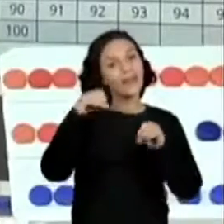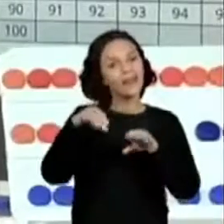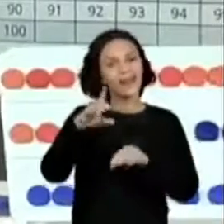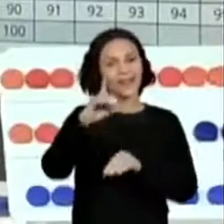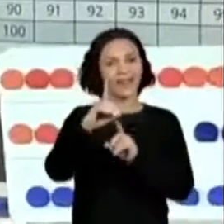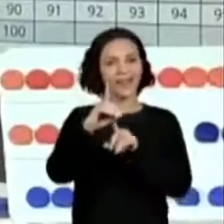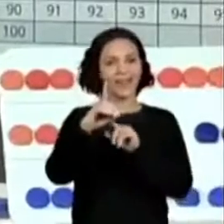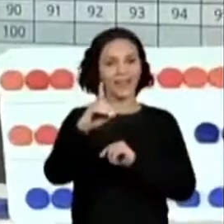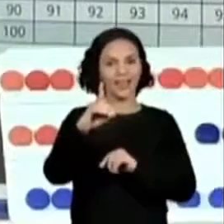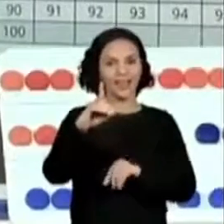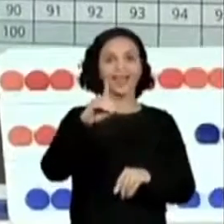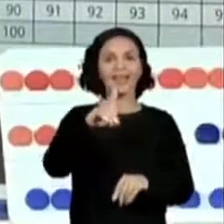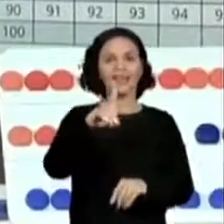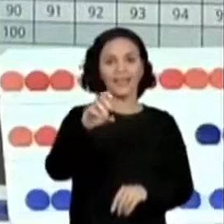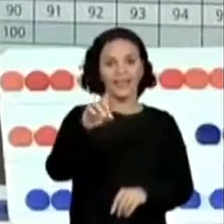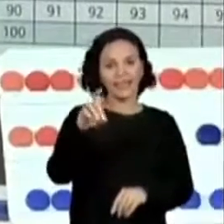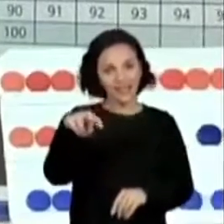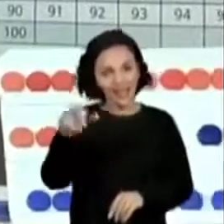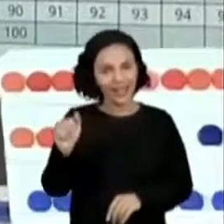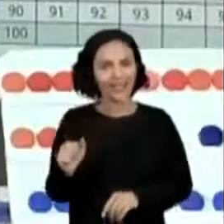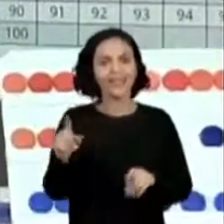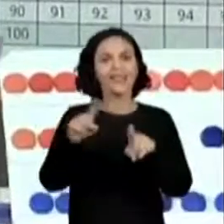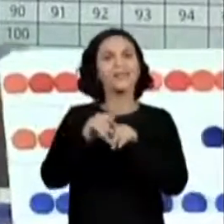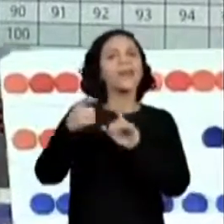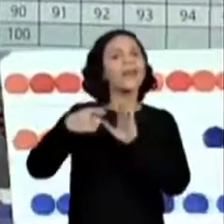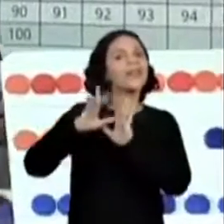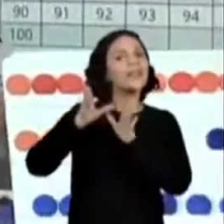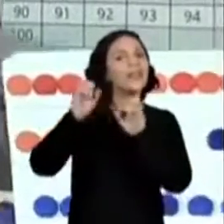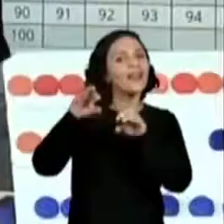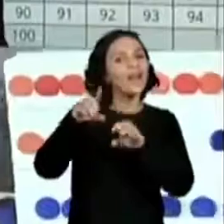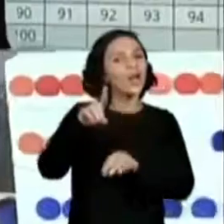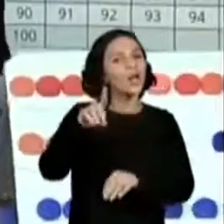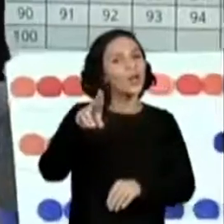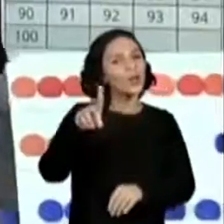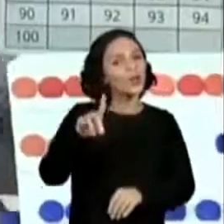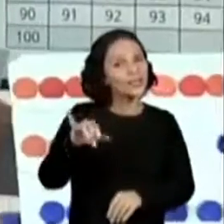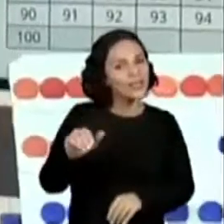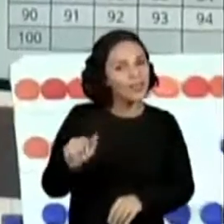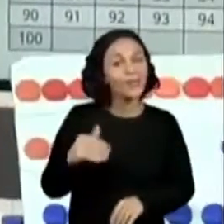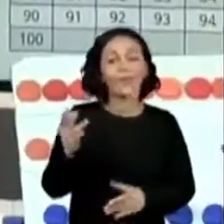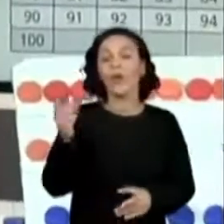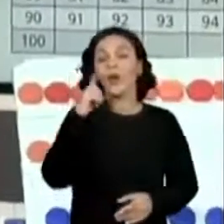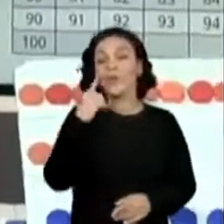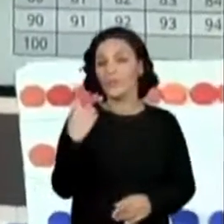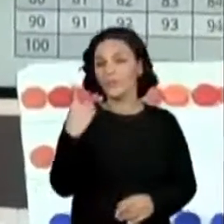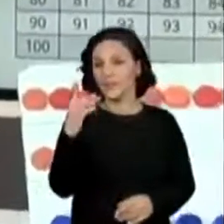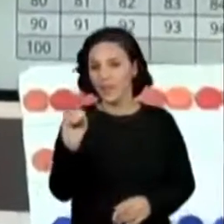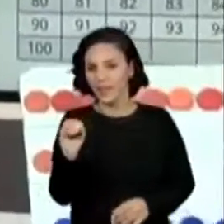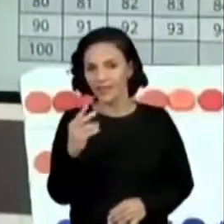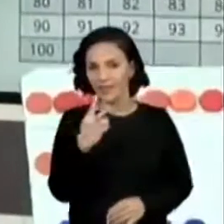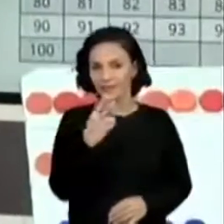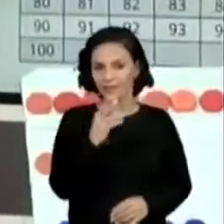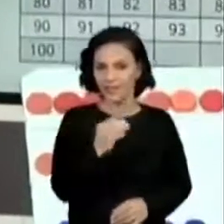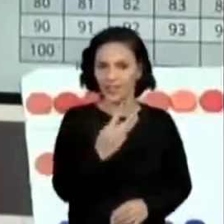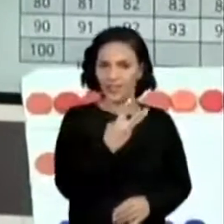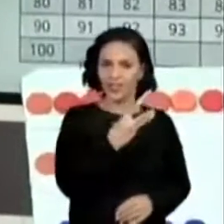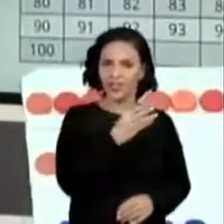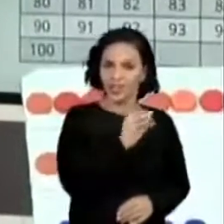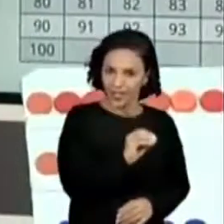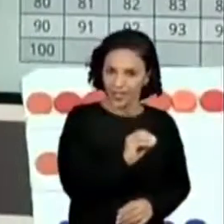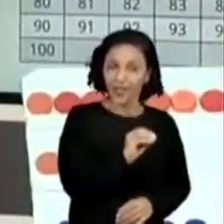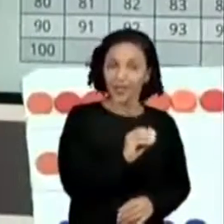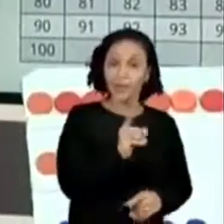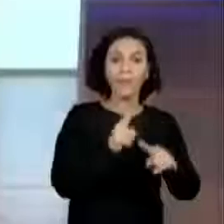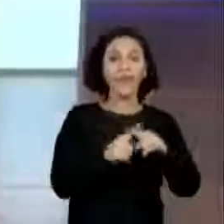A gente contou dúzia, dezena. Então, como que eu faço? Vou ali 10, 20, 30, mais